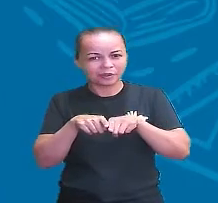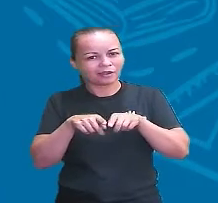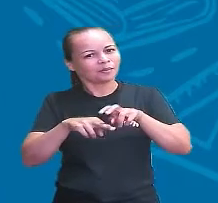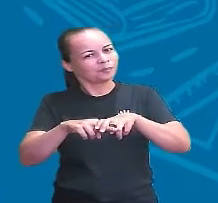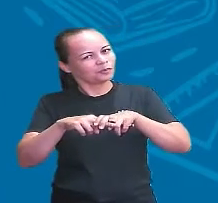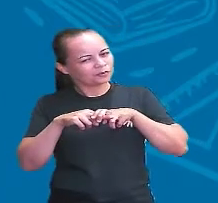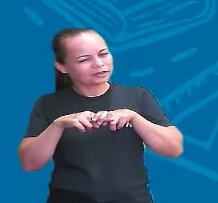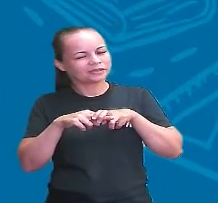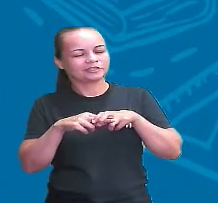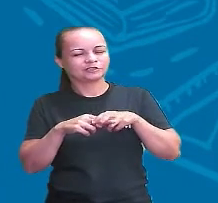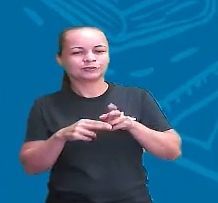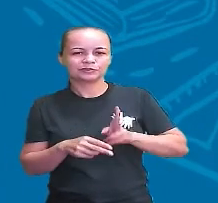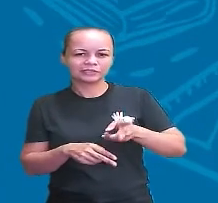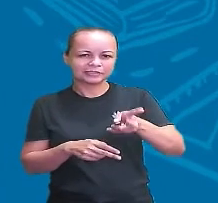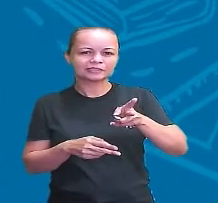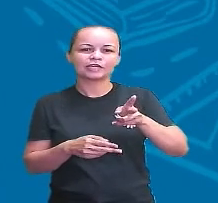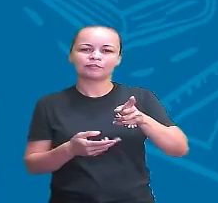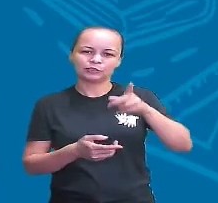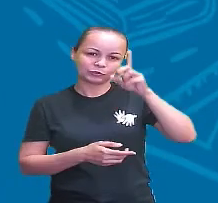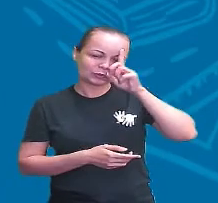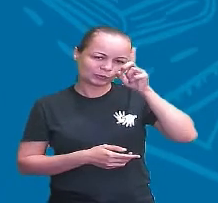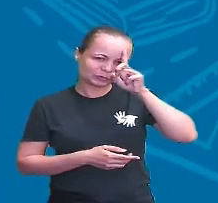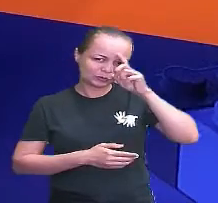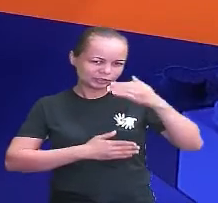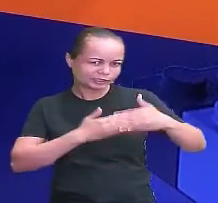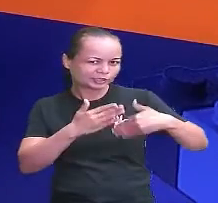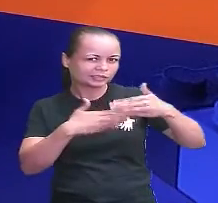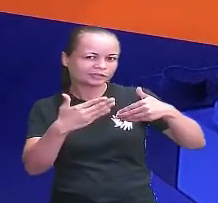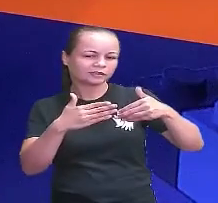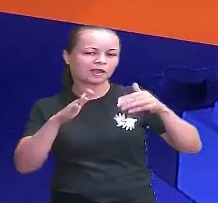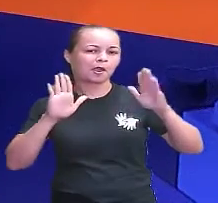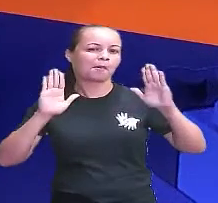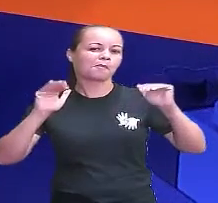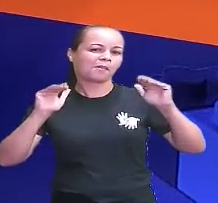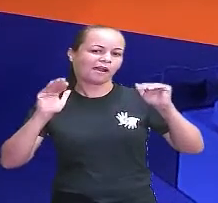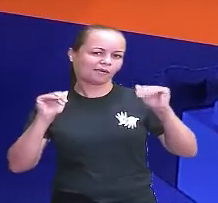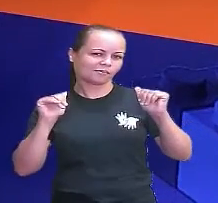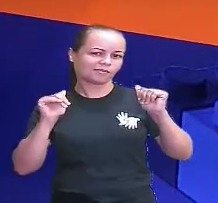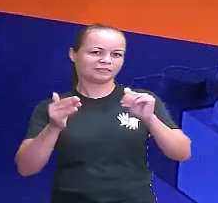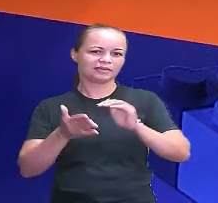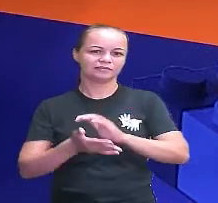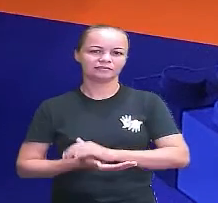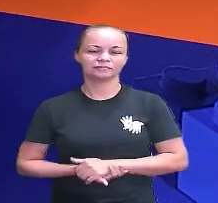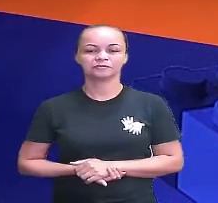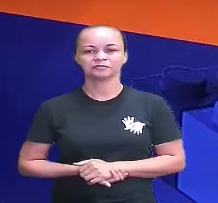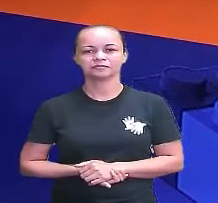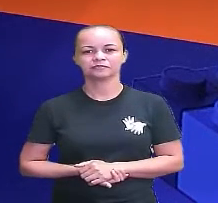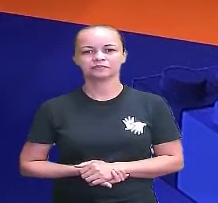recomendamos ele diariamente. Bye bye, see you next class.